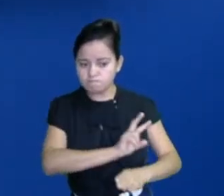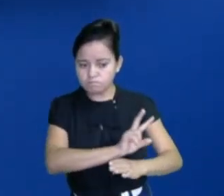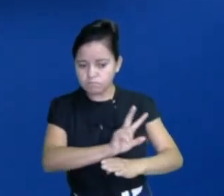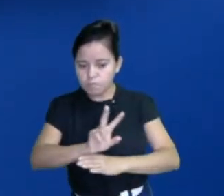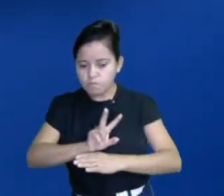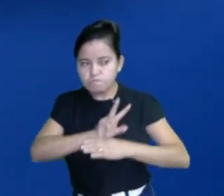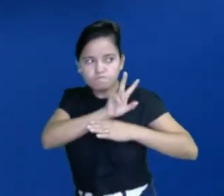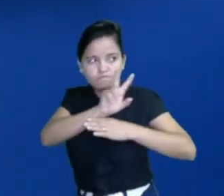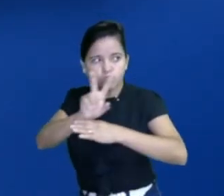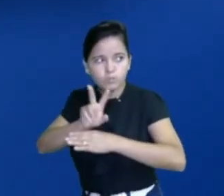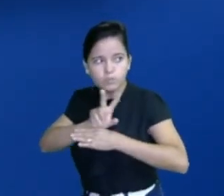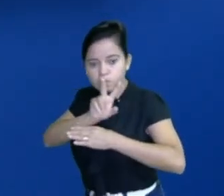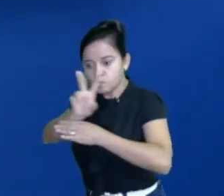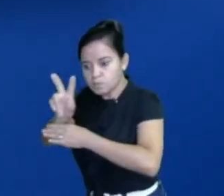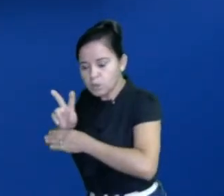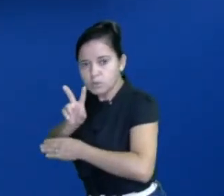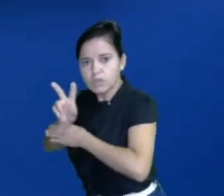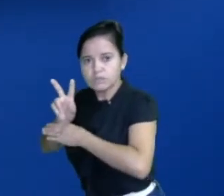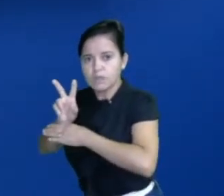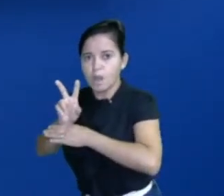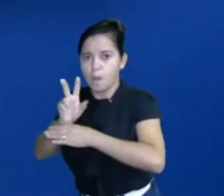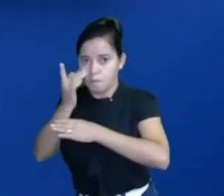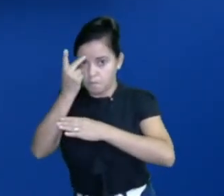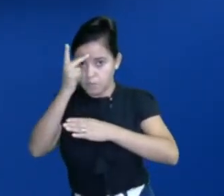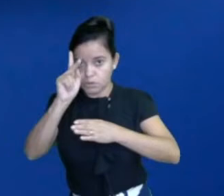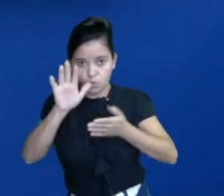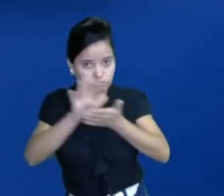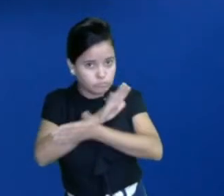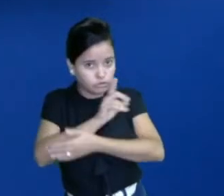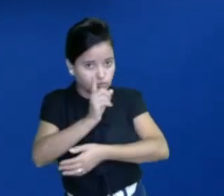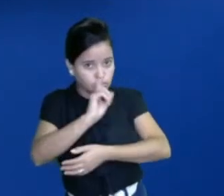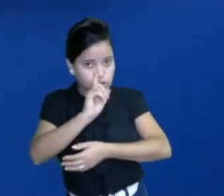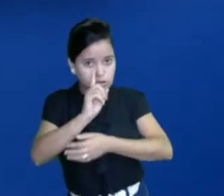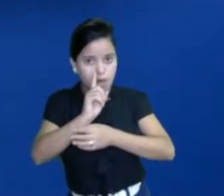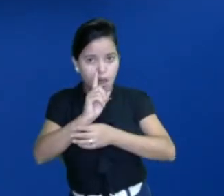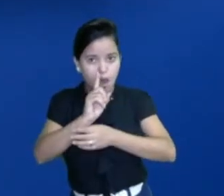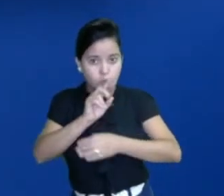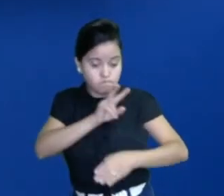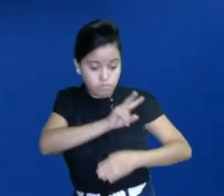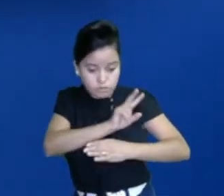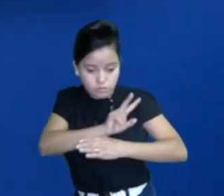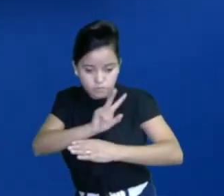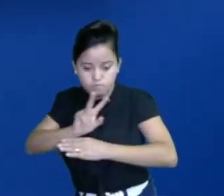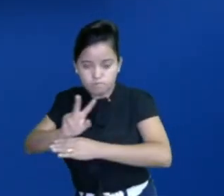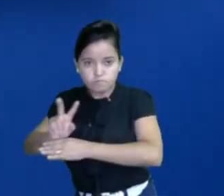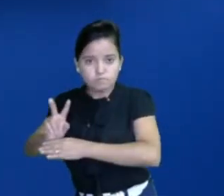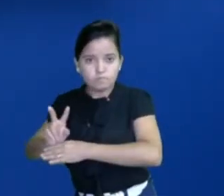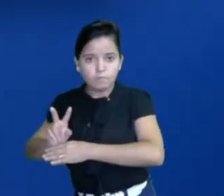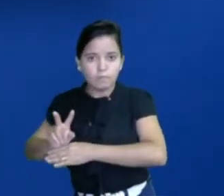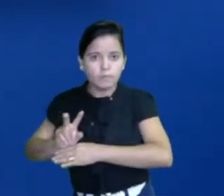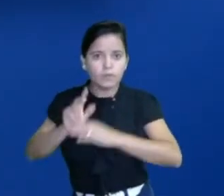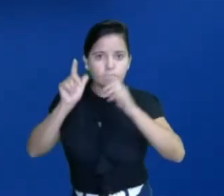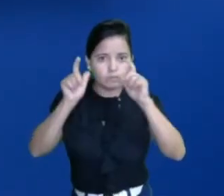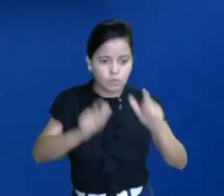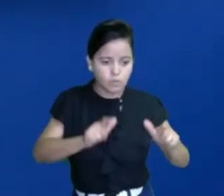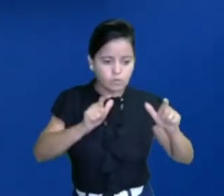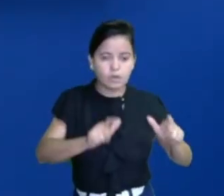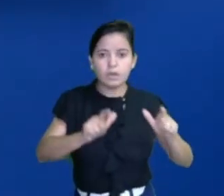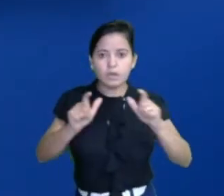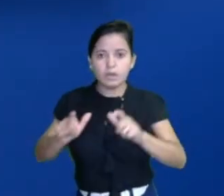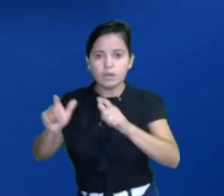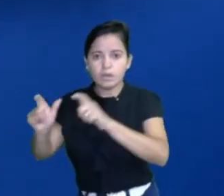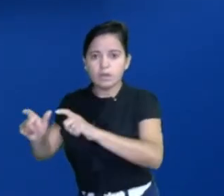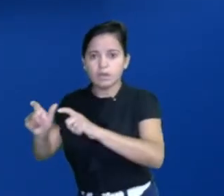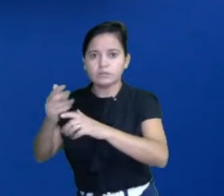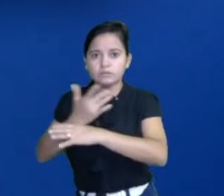a destruição ou a modificação. Quantos e quantos lugares nós já percorremos pela nossa cidade,